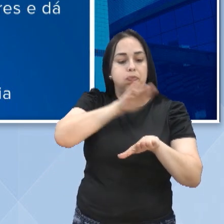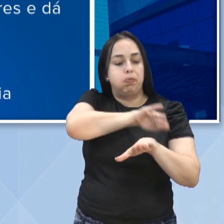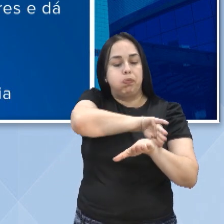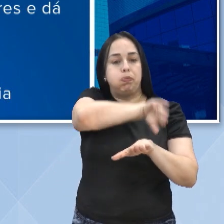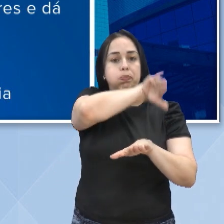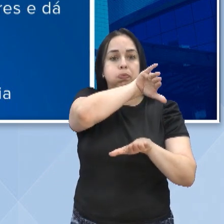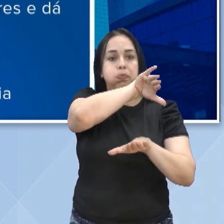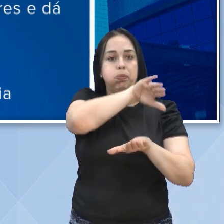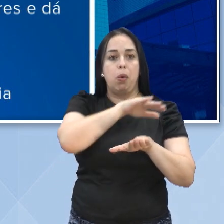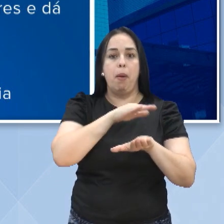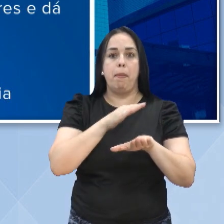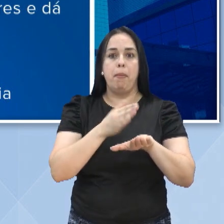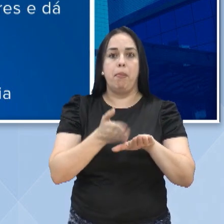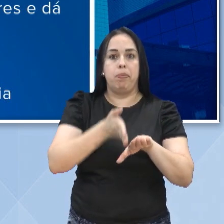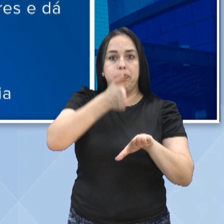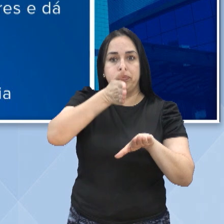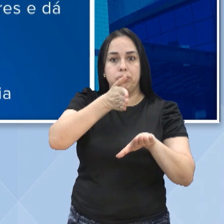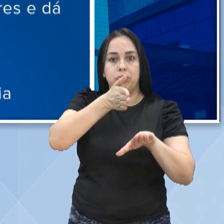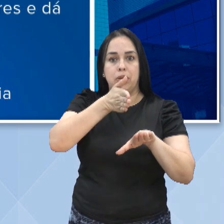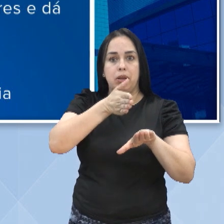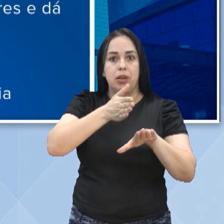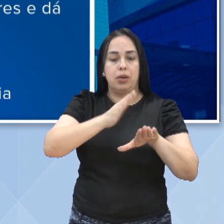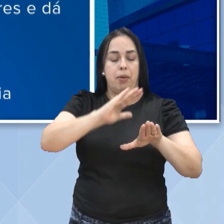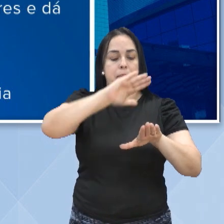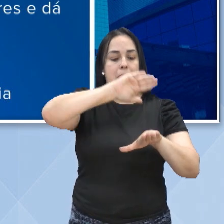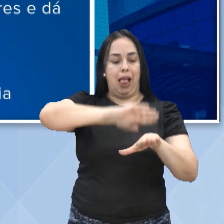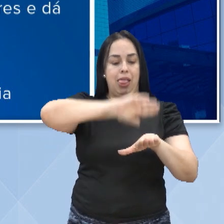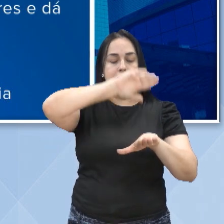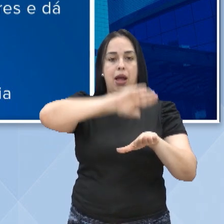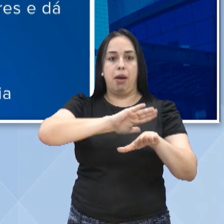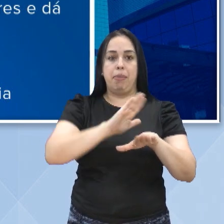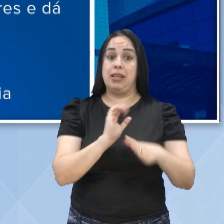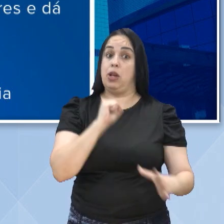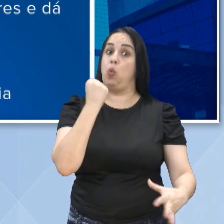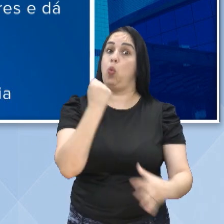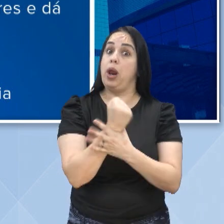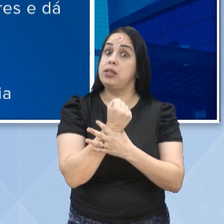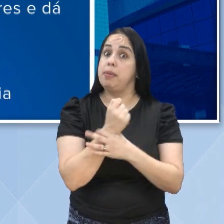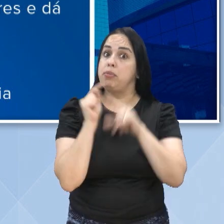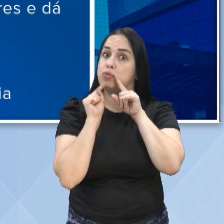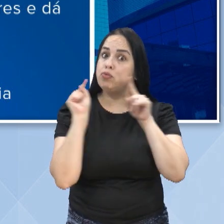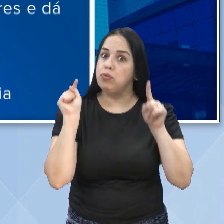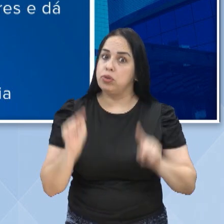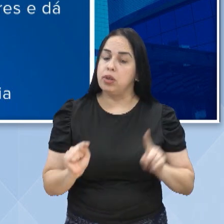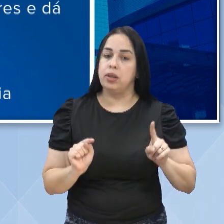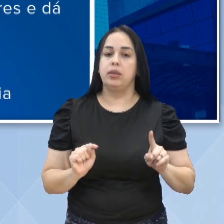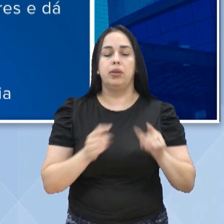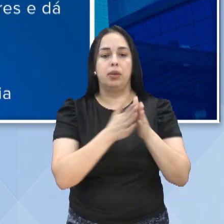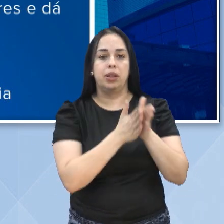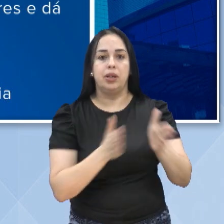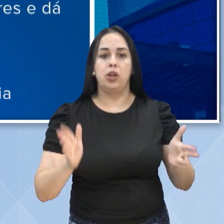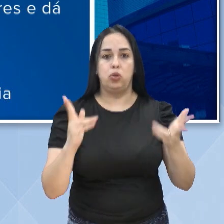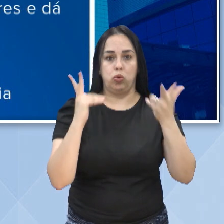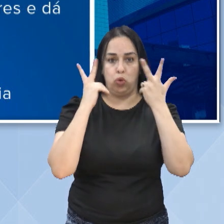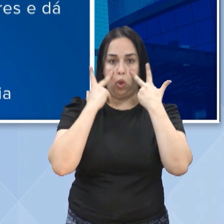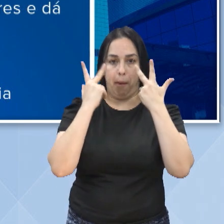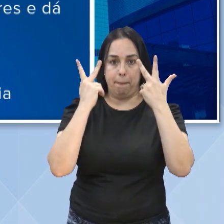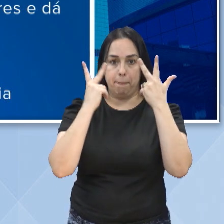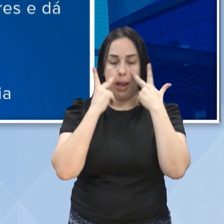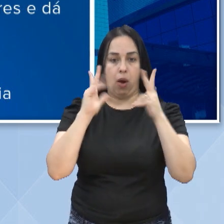para transportar os trabalhadores e dar outras providências. O rito é